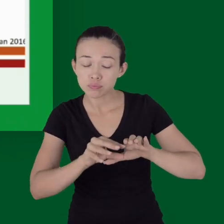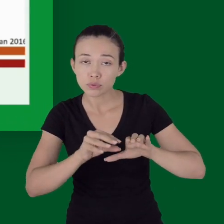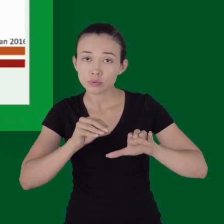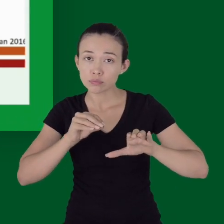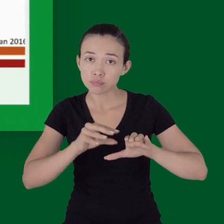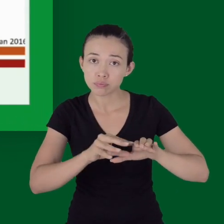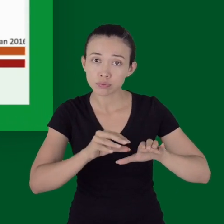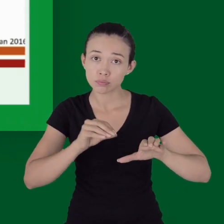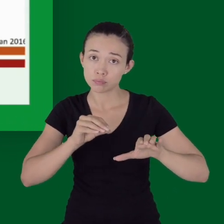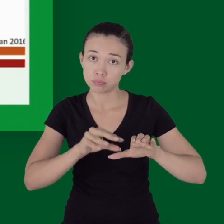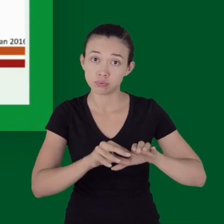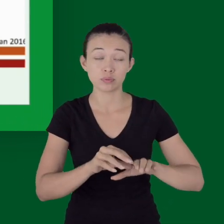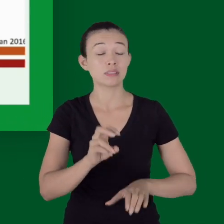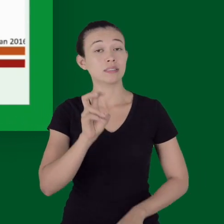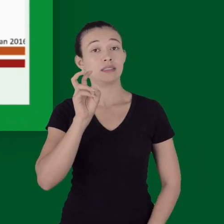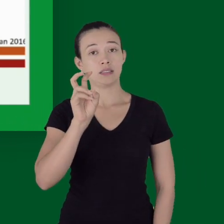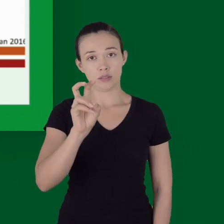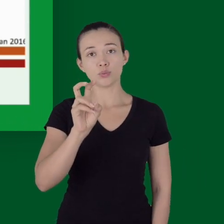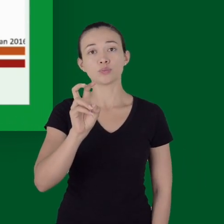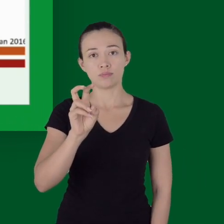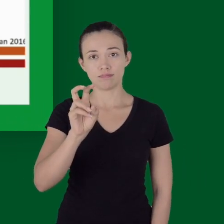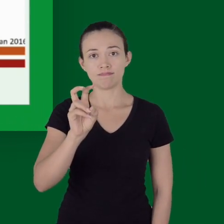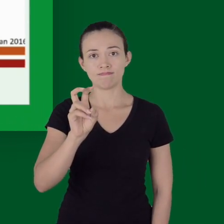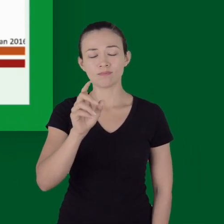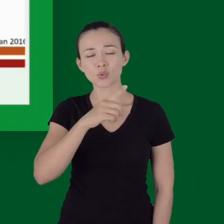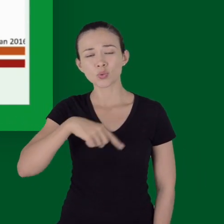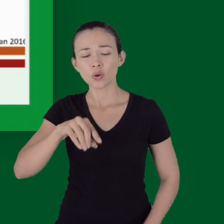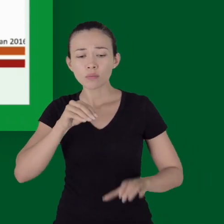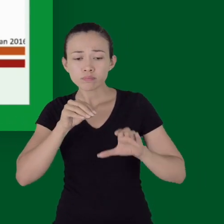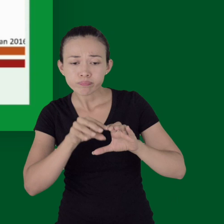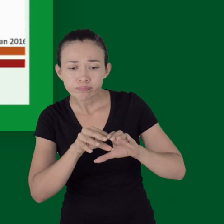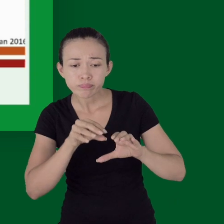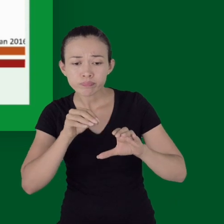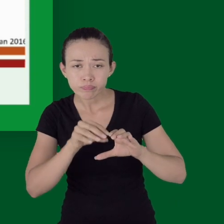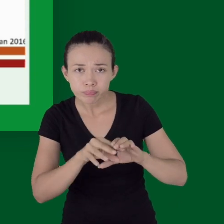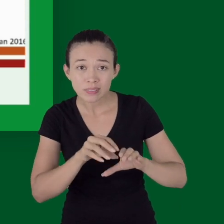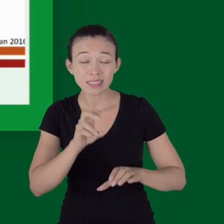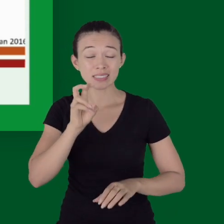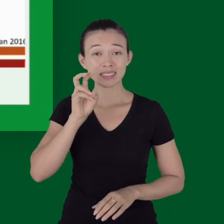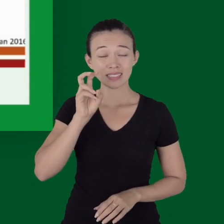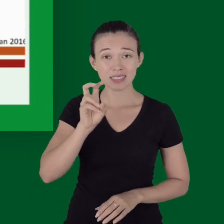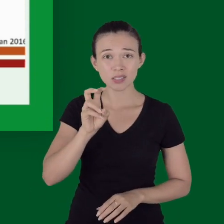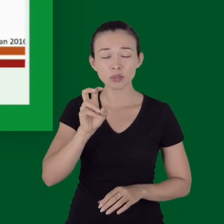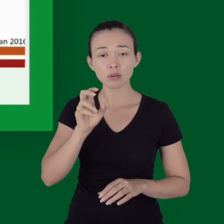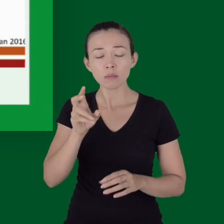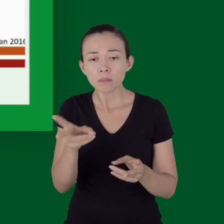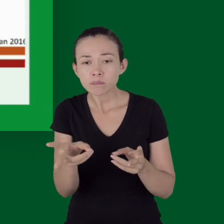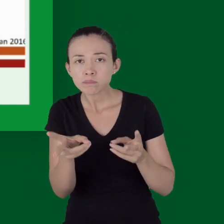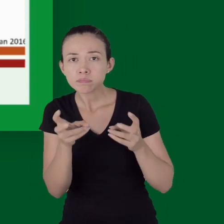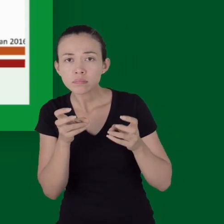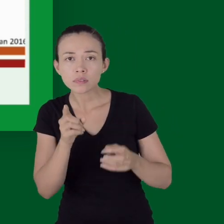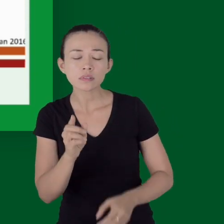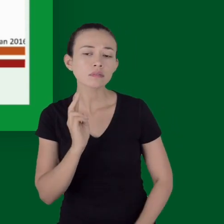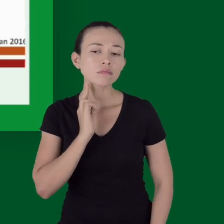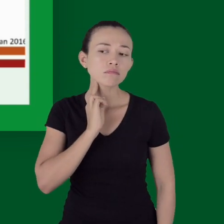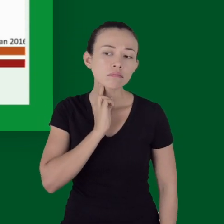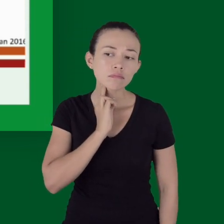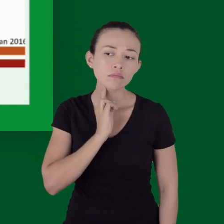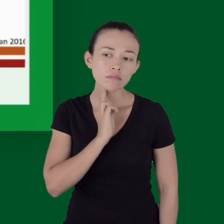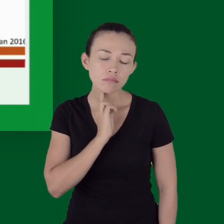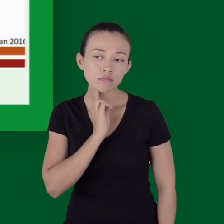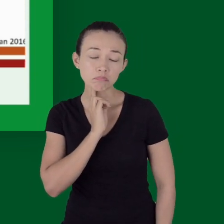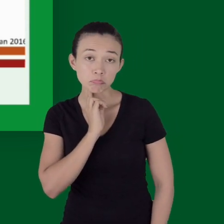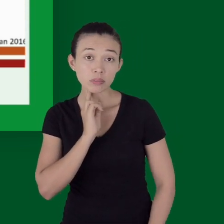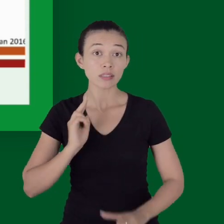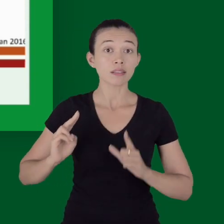E aí, o paciente, ele não respira. Então, a gente vai fazer 5 ventilações de resgate,